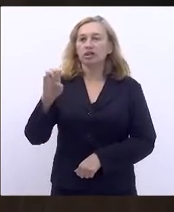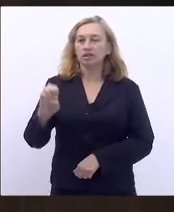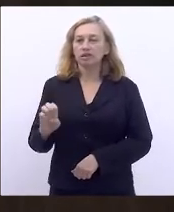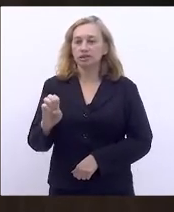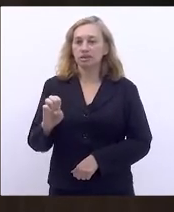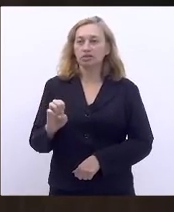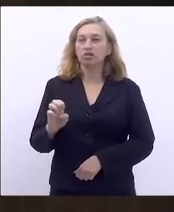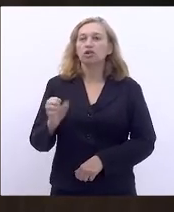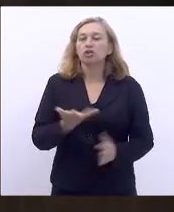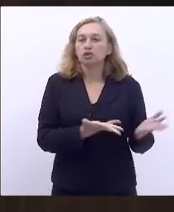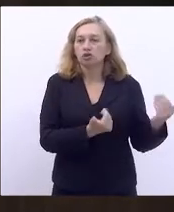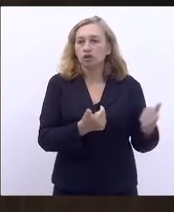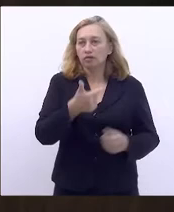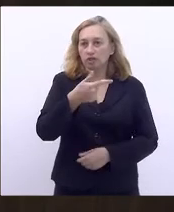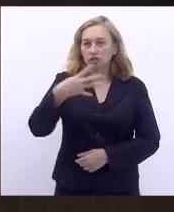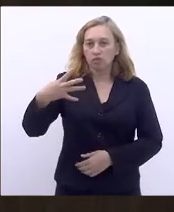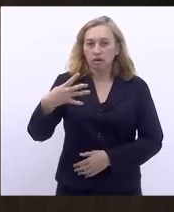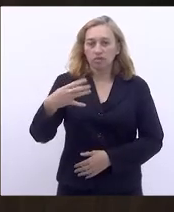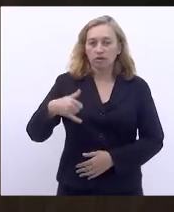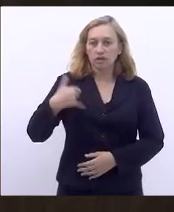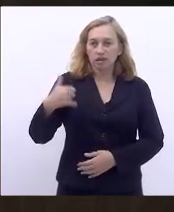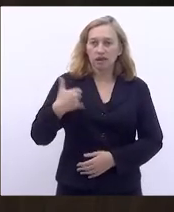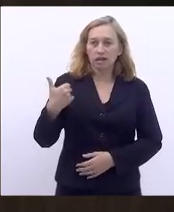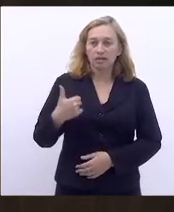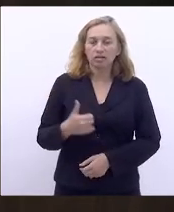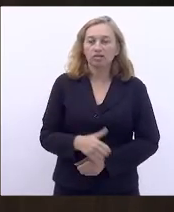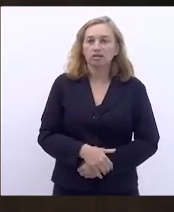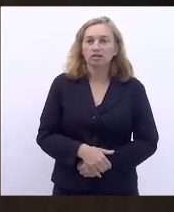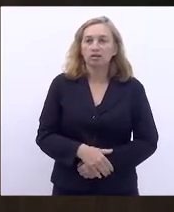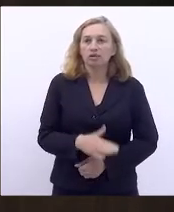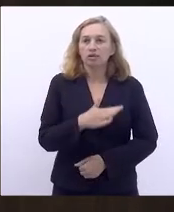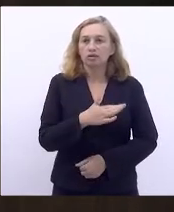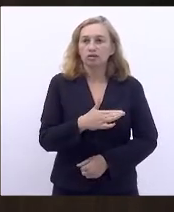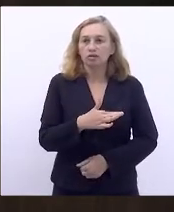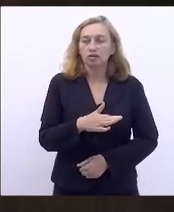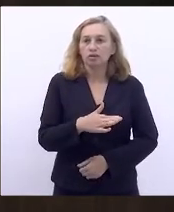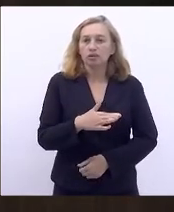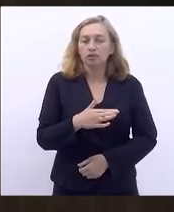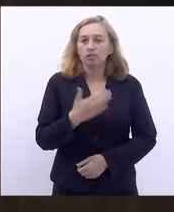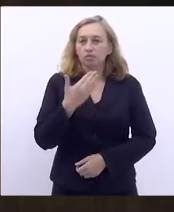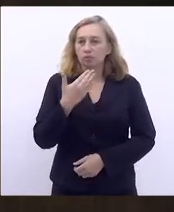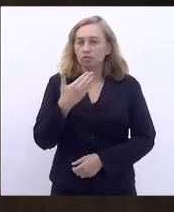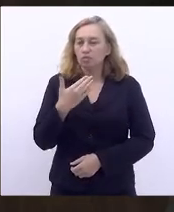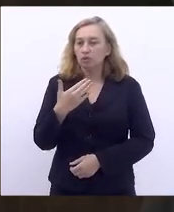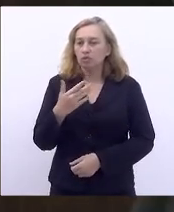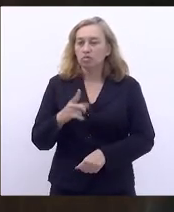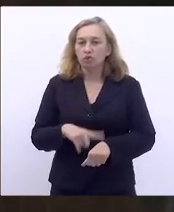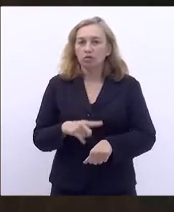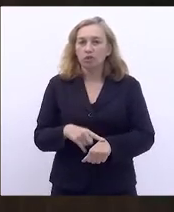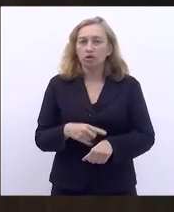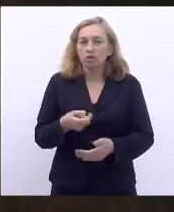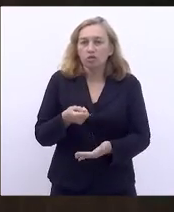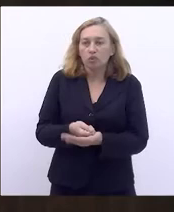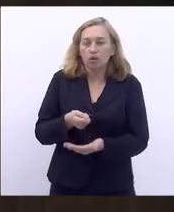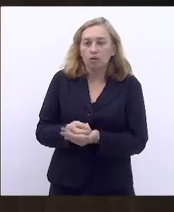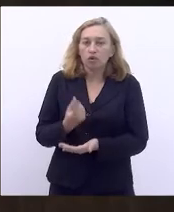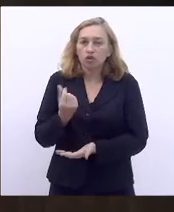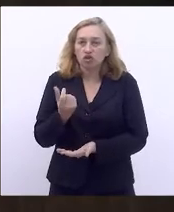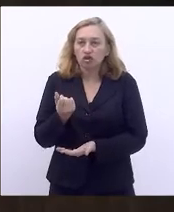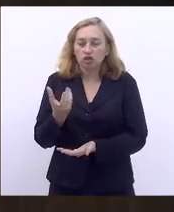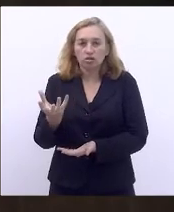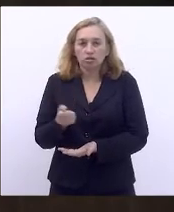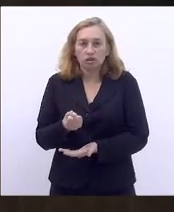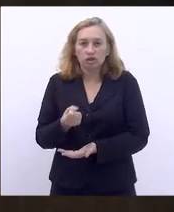jovem de 24 anos, que foi executado ao cobrar o seu direito legítimo de receber